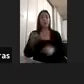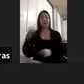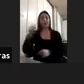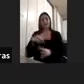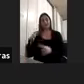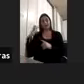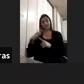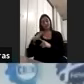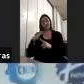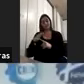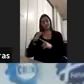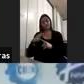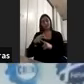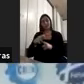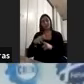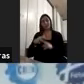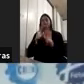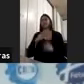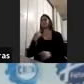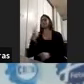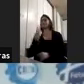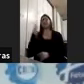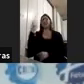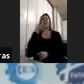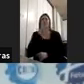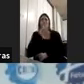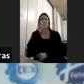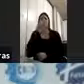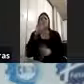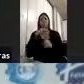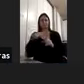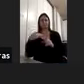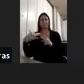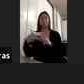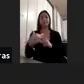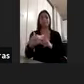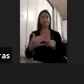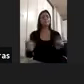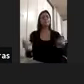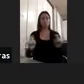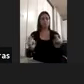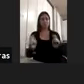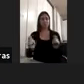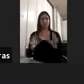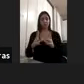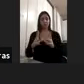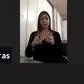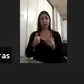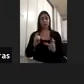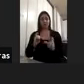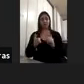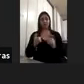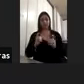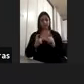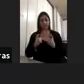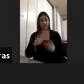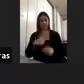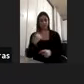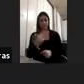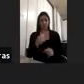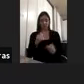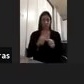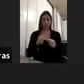opinião pública, a justeza da sua luta. Sim. As reuniões sucessivas que o sindicato e a sua